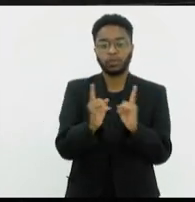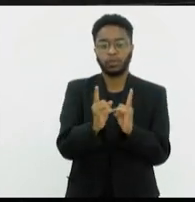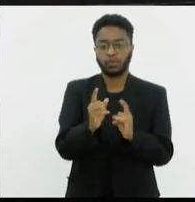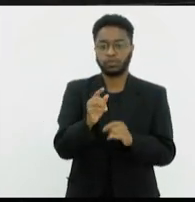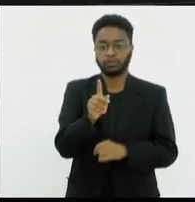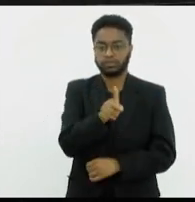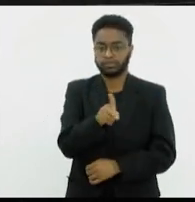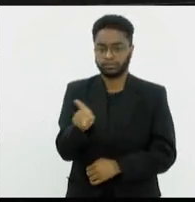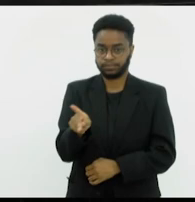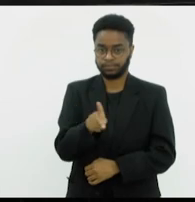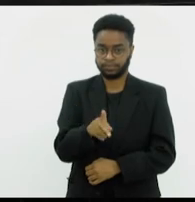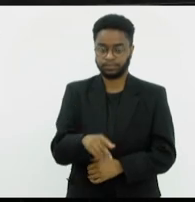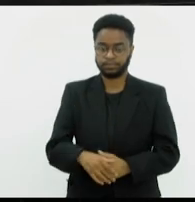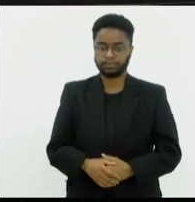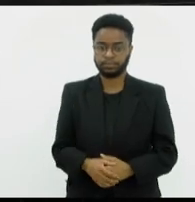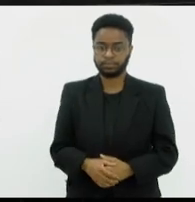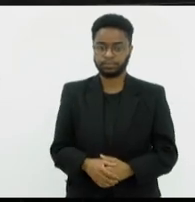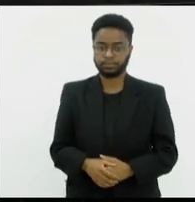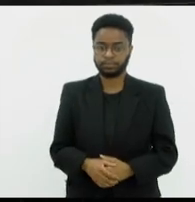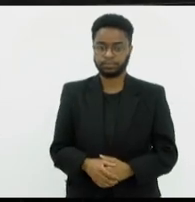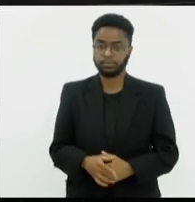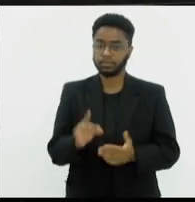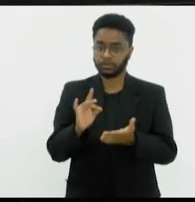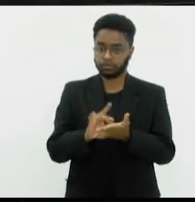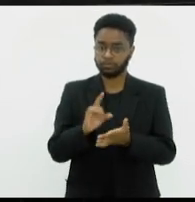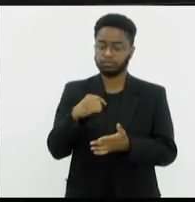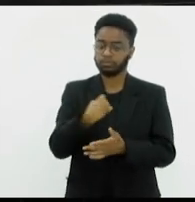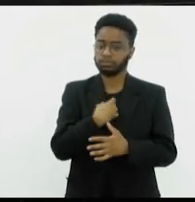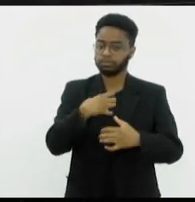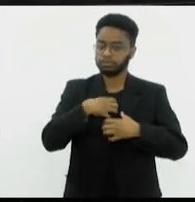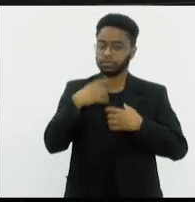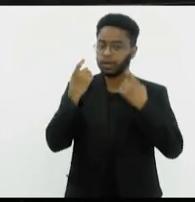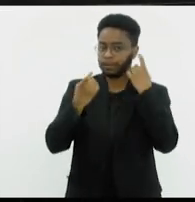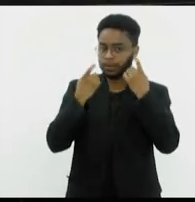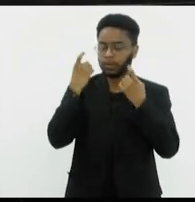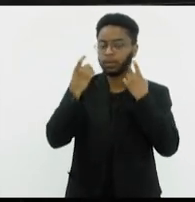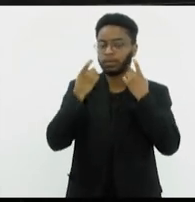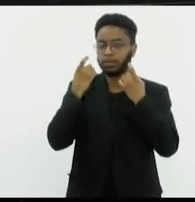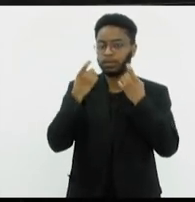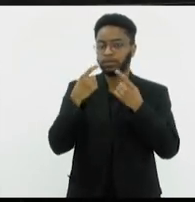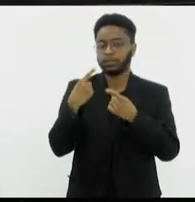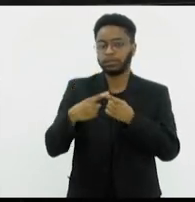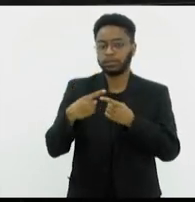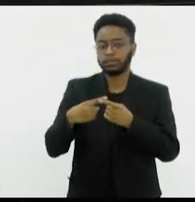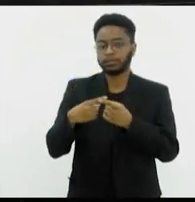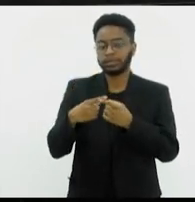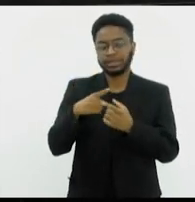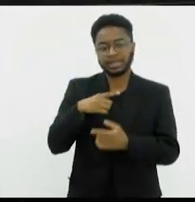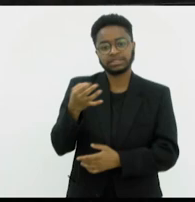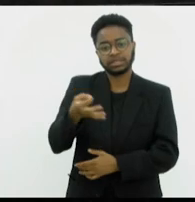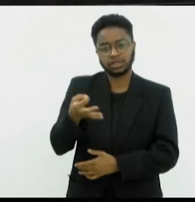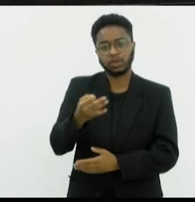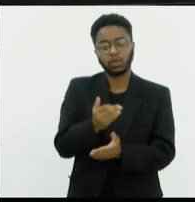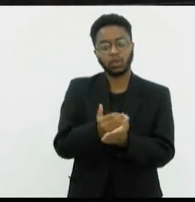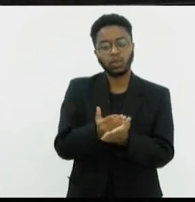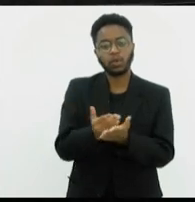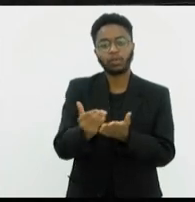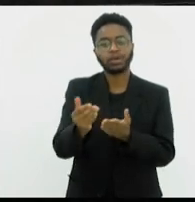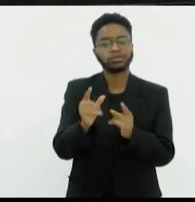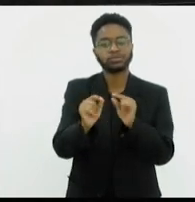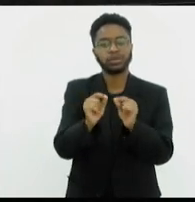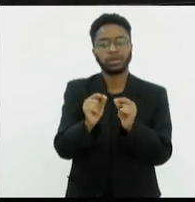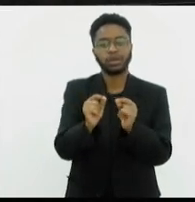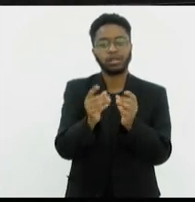professores. Isso é muito preocupante, é o início certo de um esvaziamento da